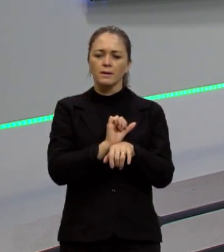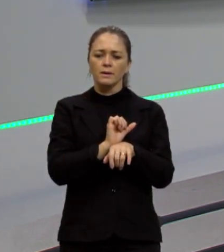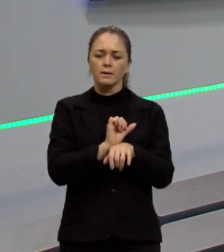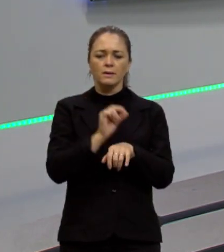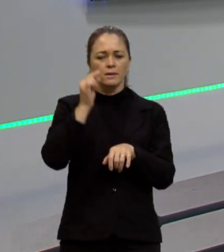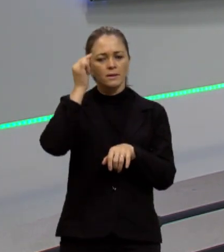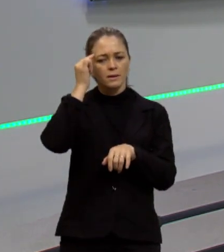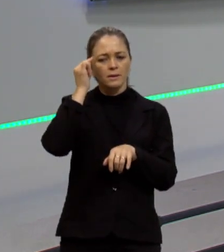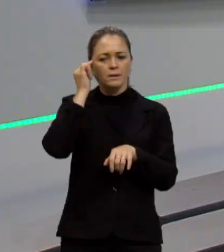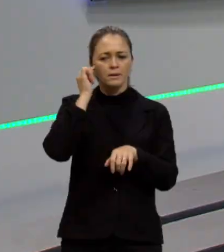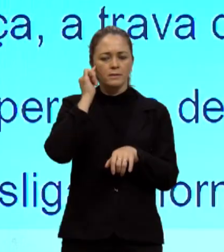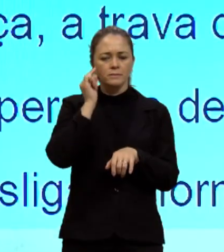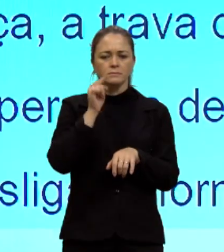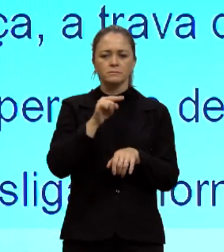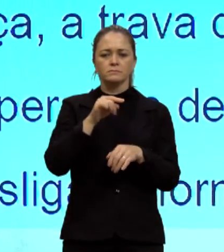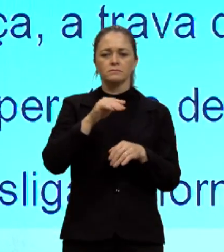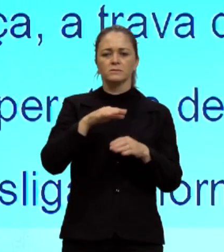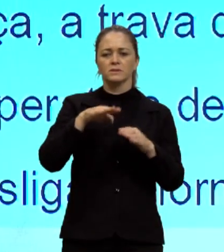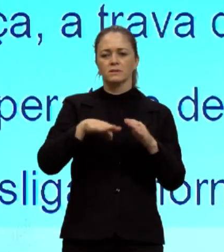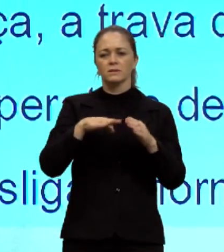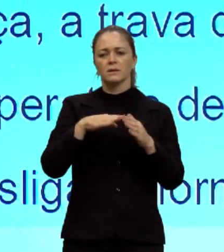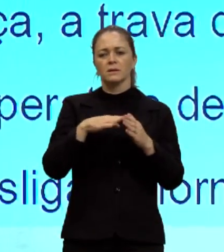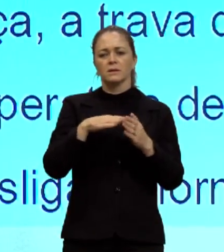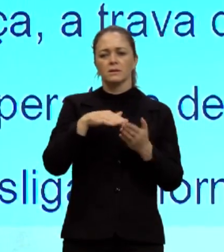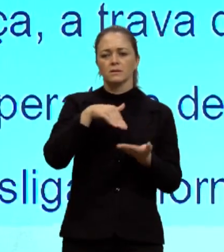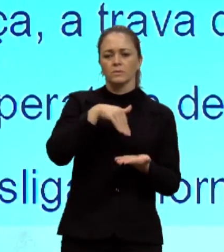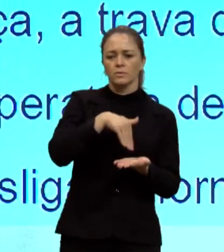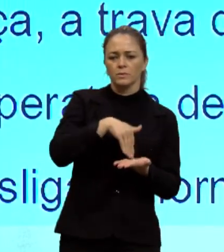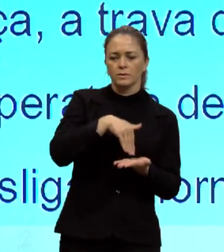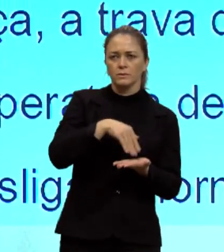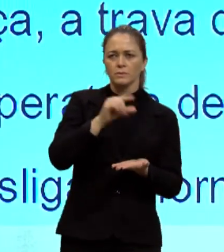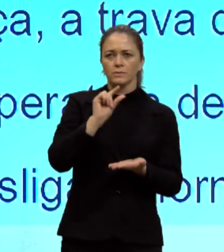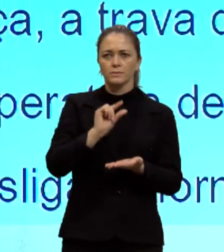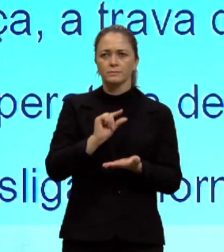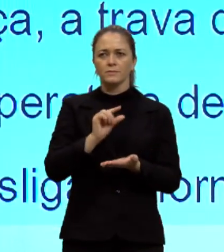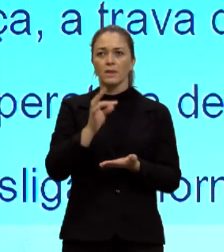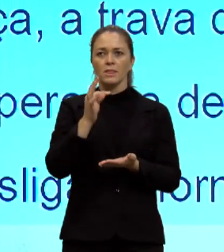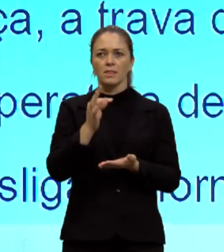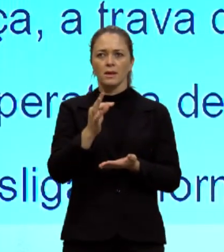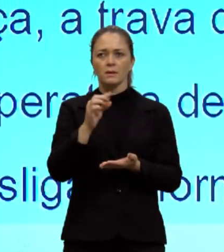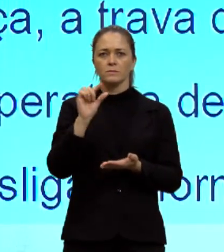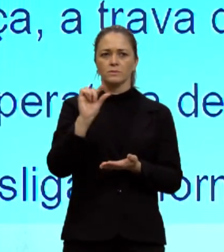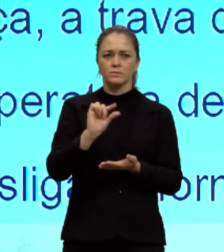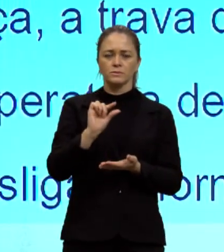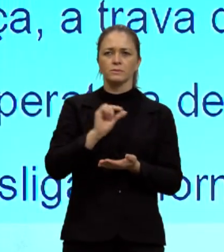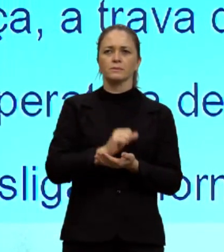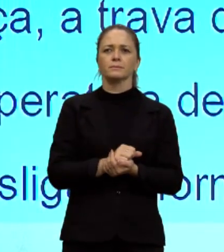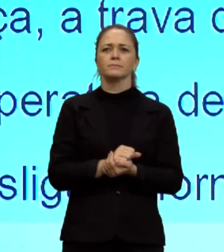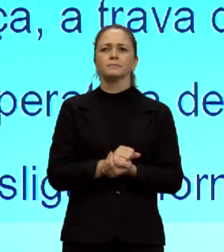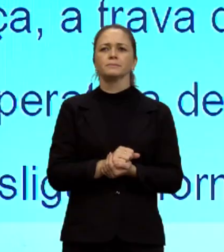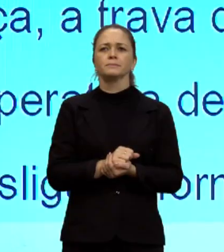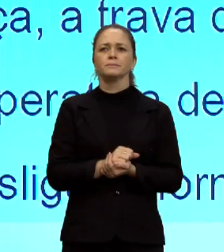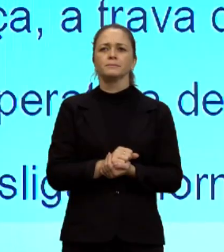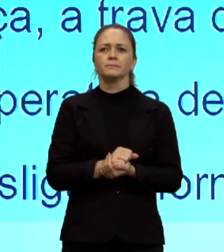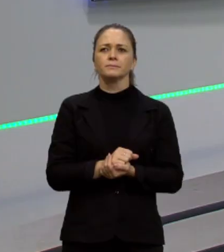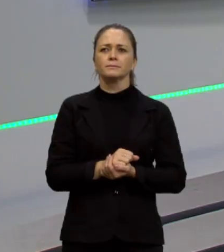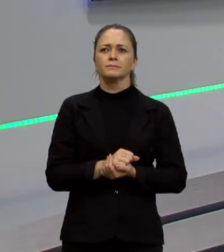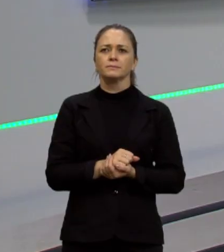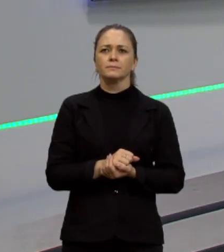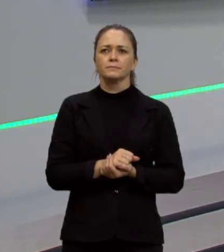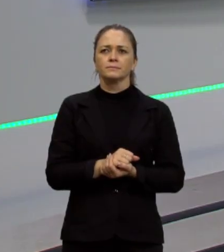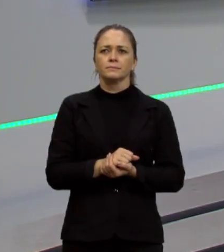Tempo mínimo aqui está sendo dado pelo T minúsculo, certo? Pode passar.